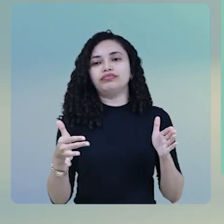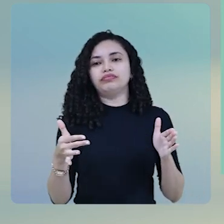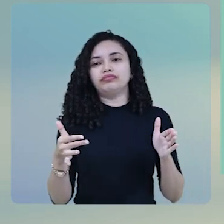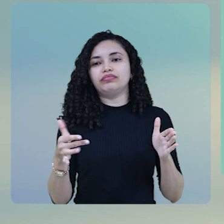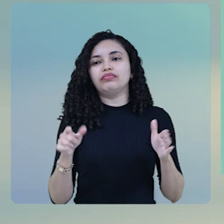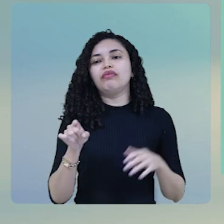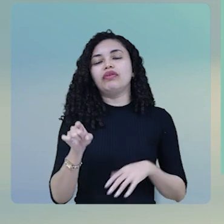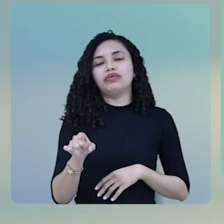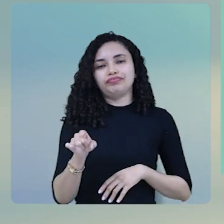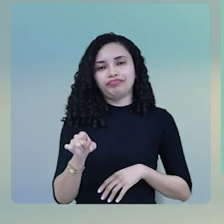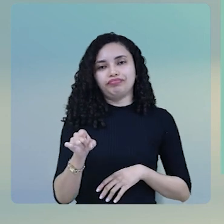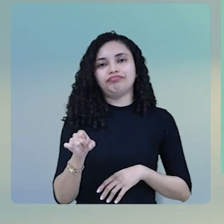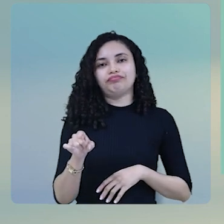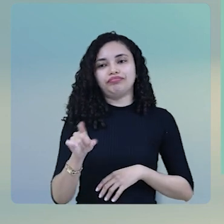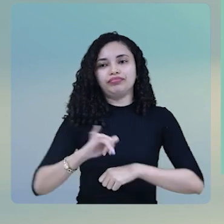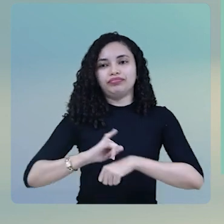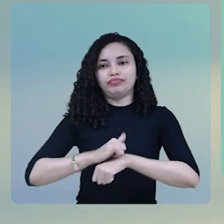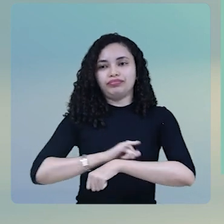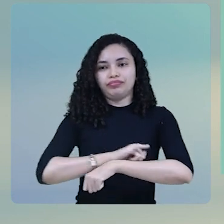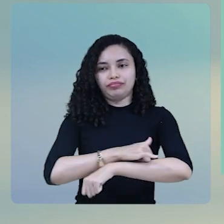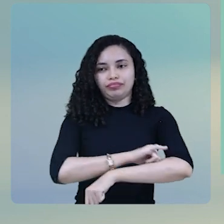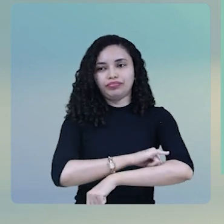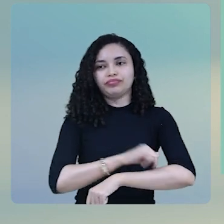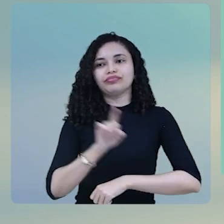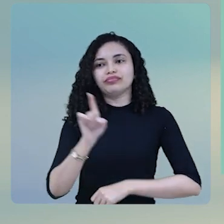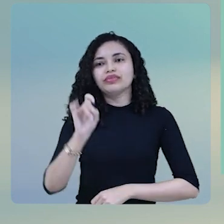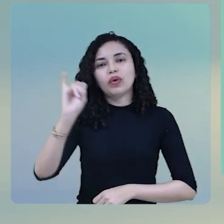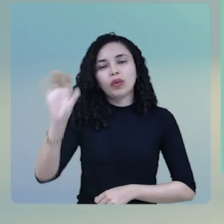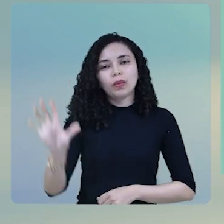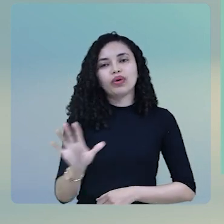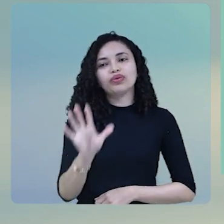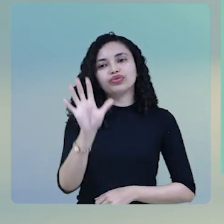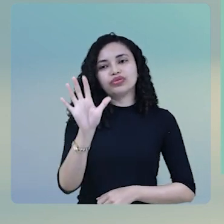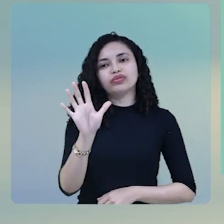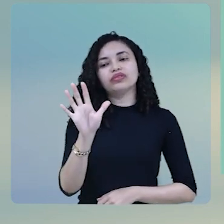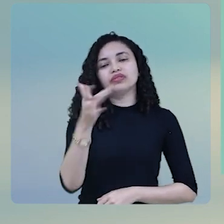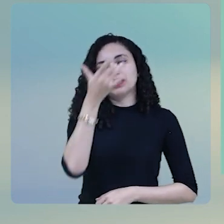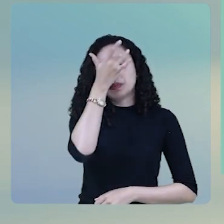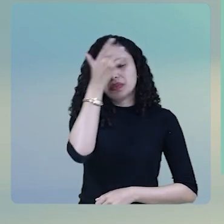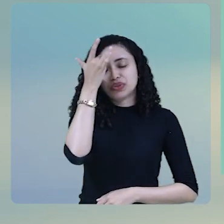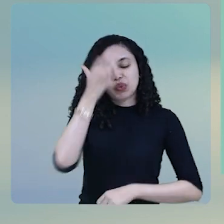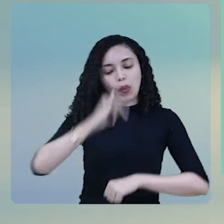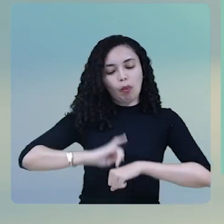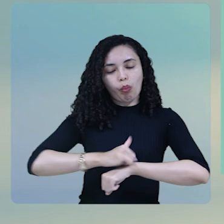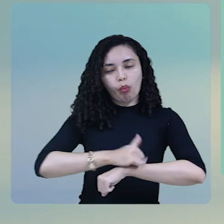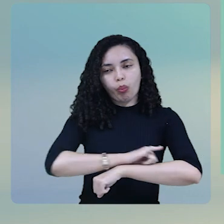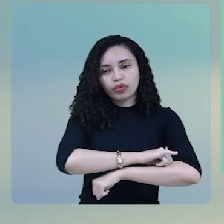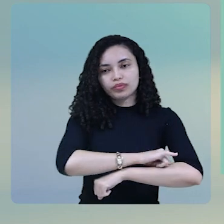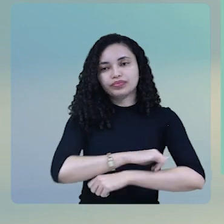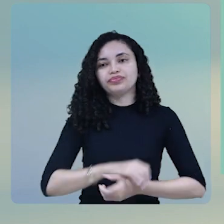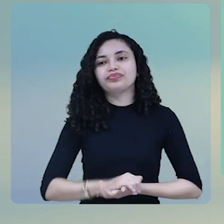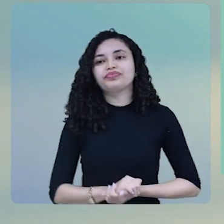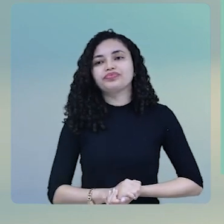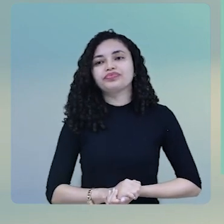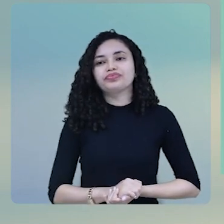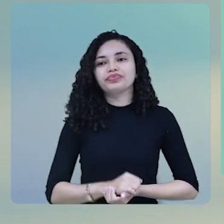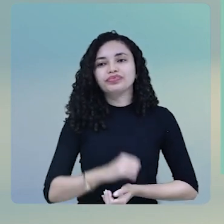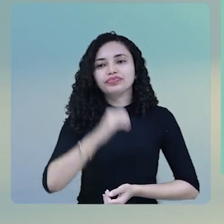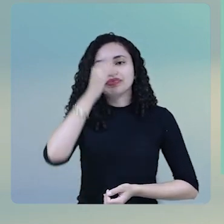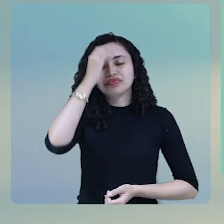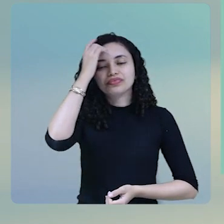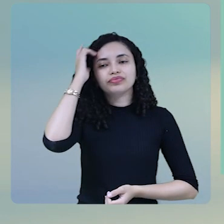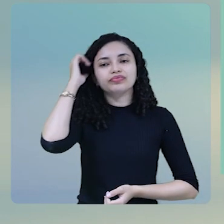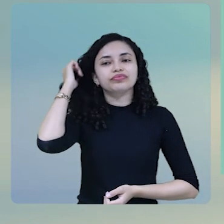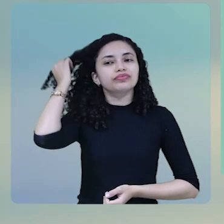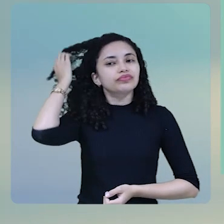Vai seguindo aqui a linha do tempo. Chegou, obesidade. E aqui a figura ilustrando aí o que seria a